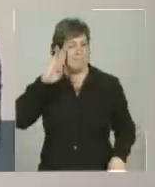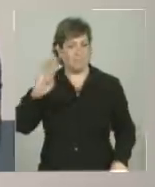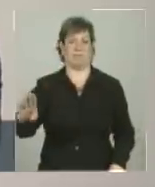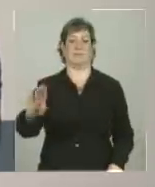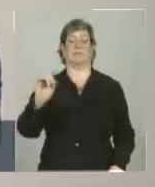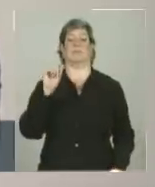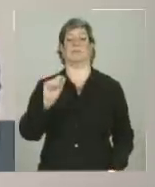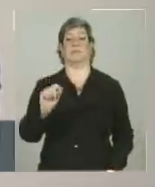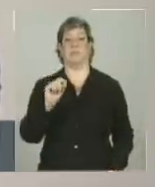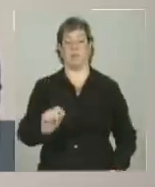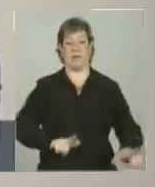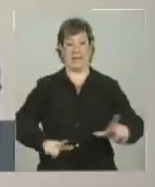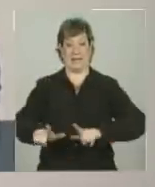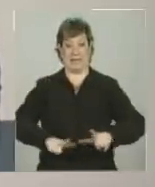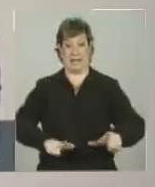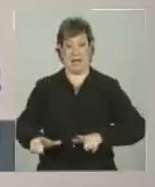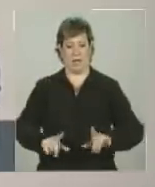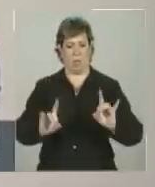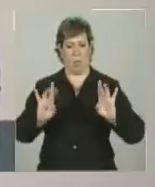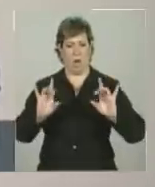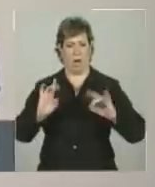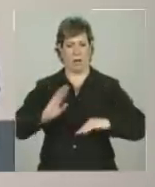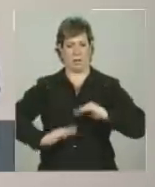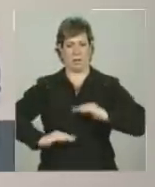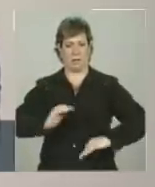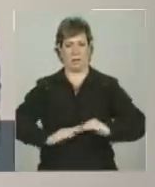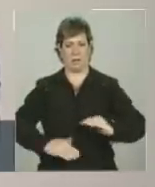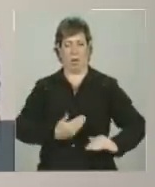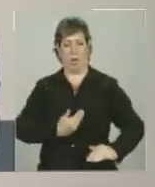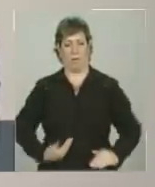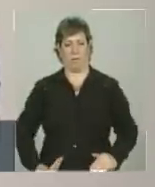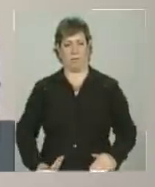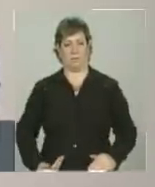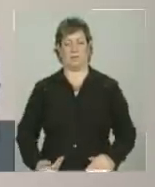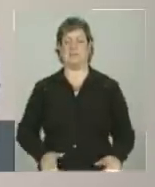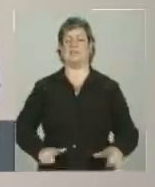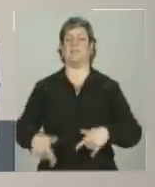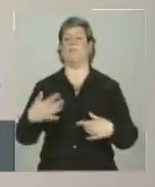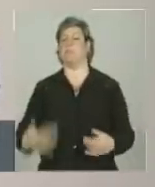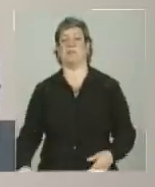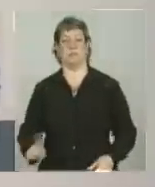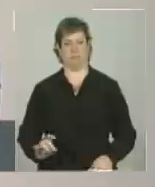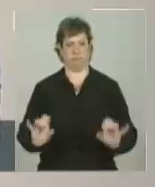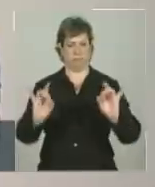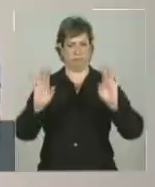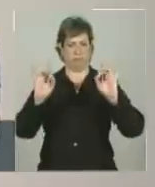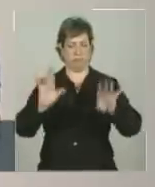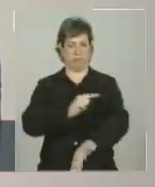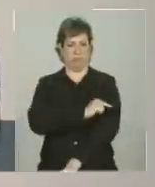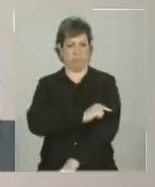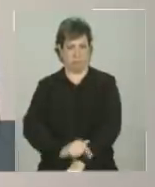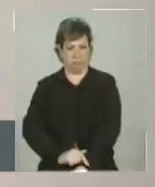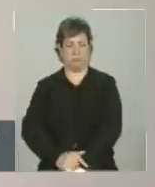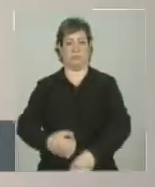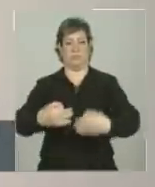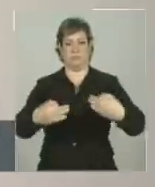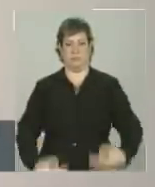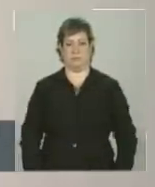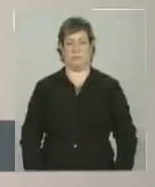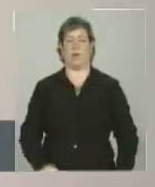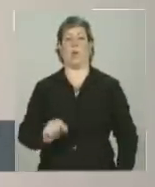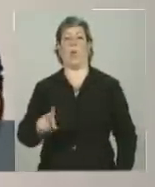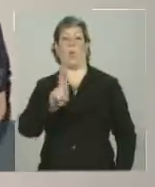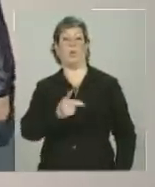indispensável, uma gestão qualificada do poder público, uma atenção permanente à lisura e à correção no uso